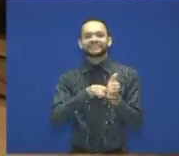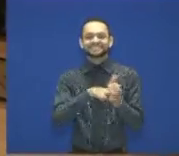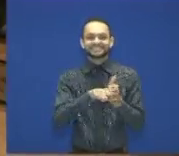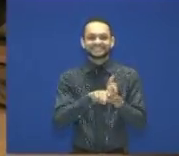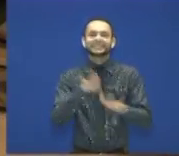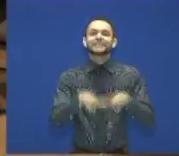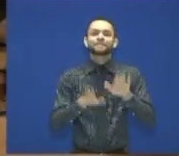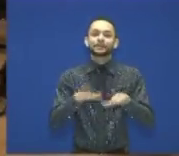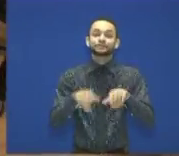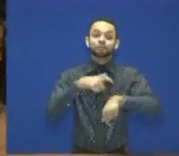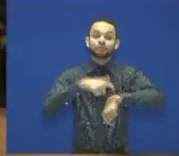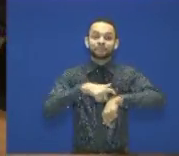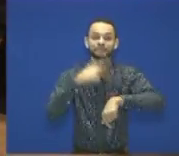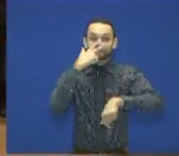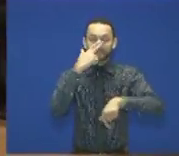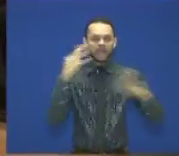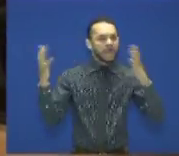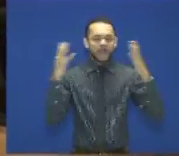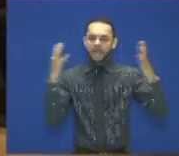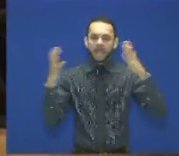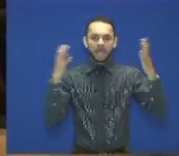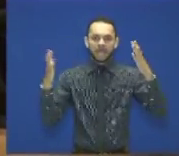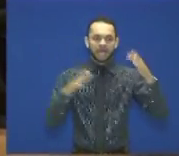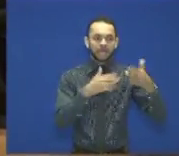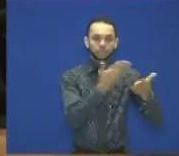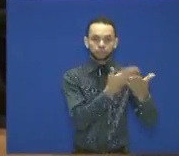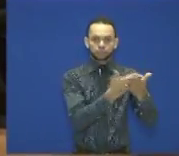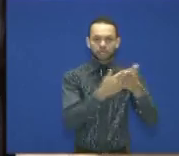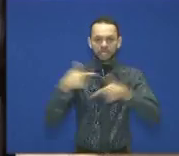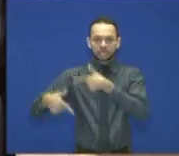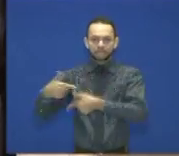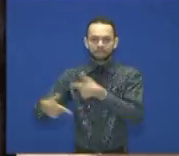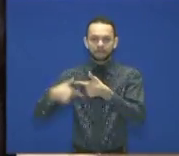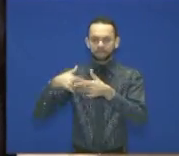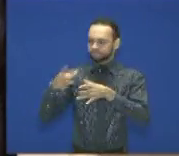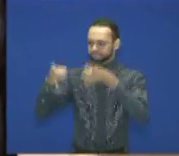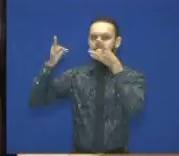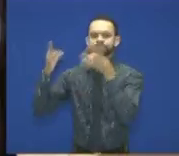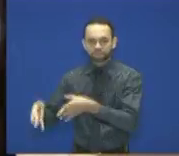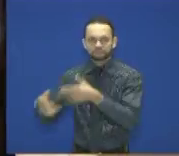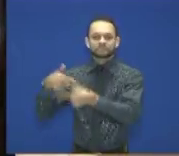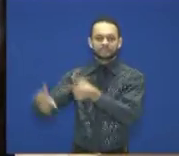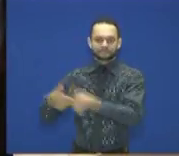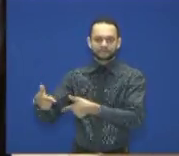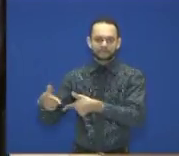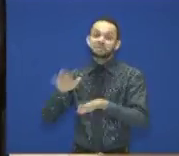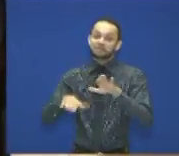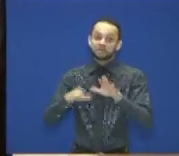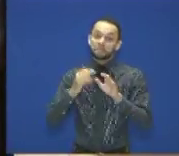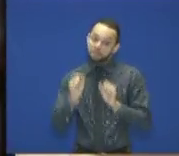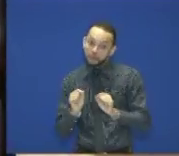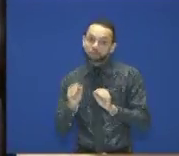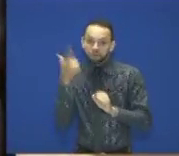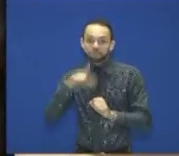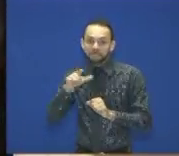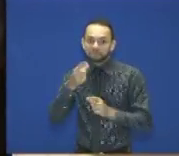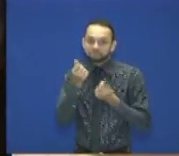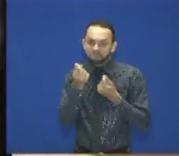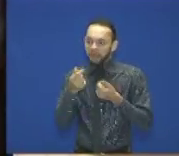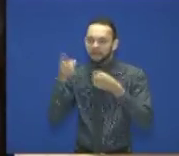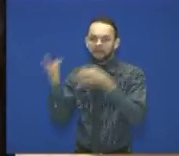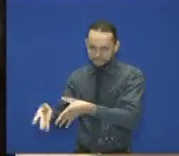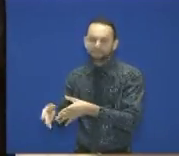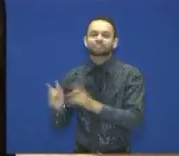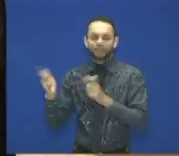abandonar o trabalho por não conseguir conciliar o tempo. Quando se pode largar o trabalho? O que muitas vezes